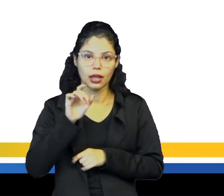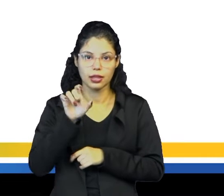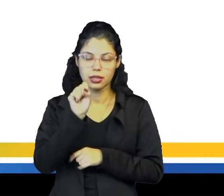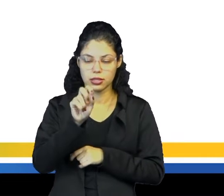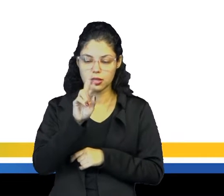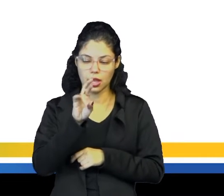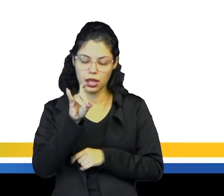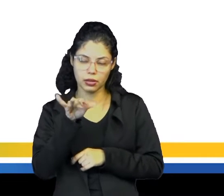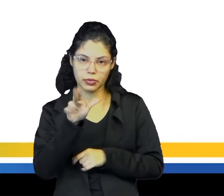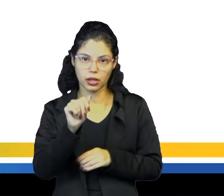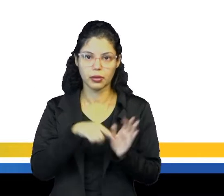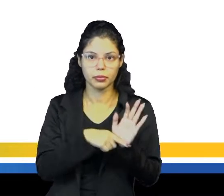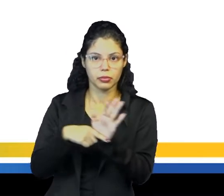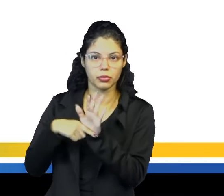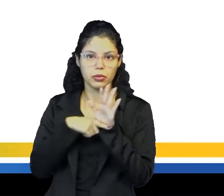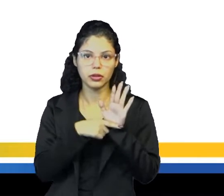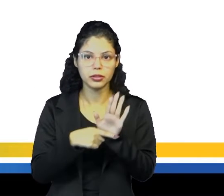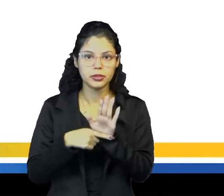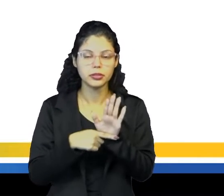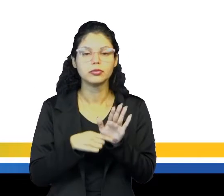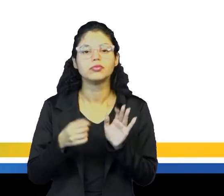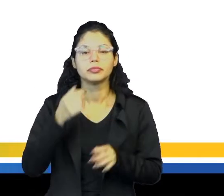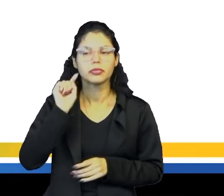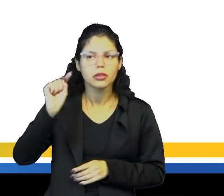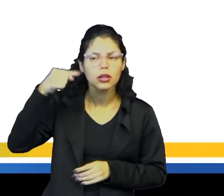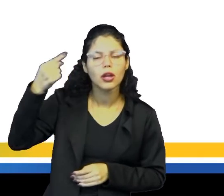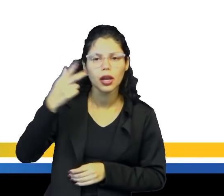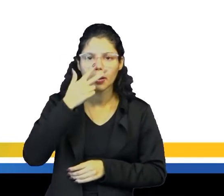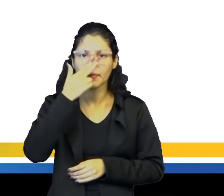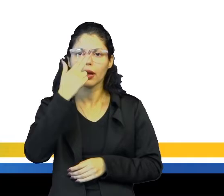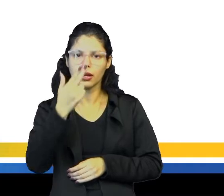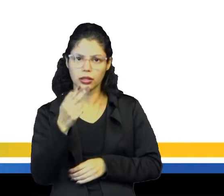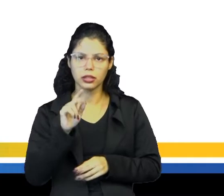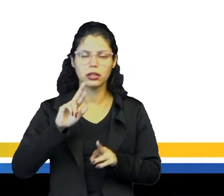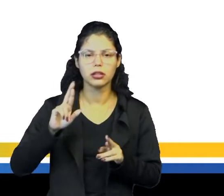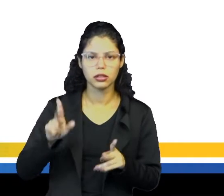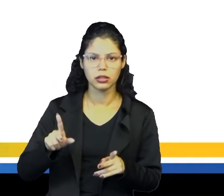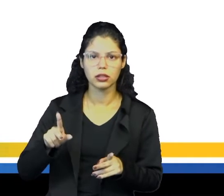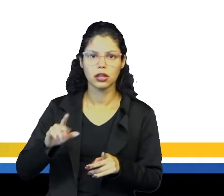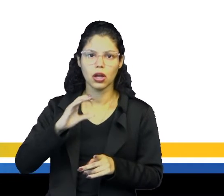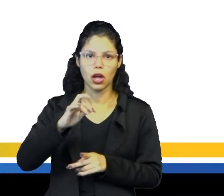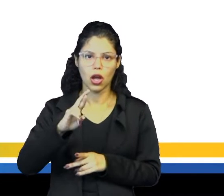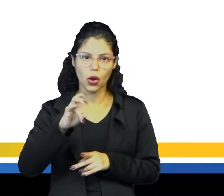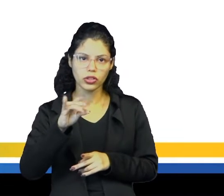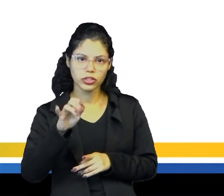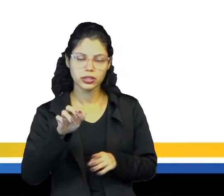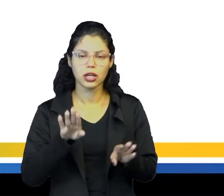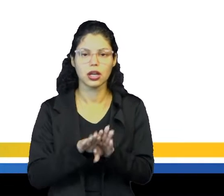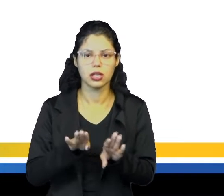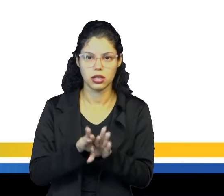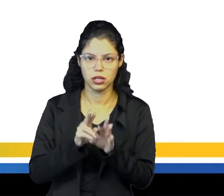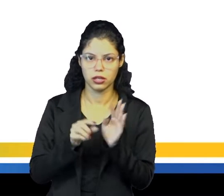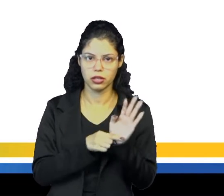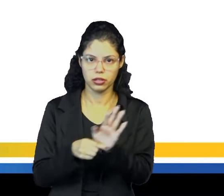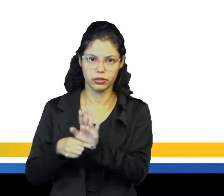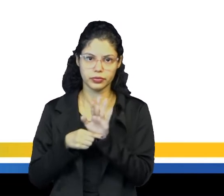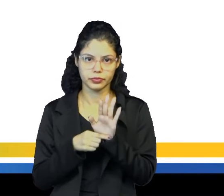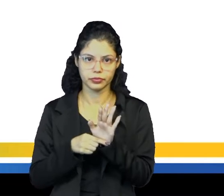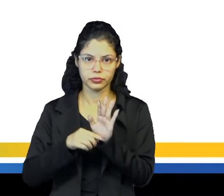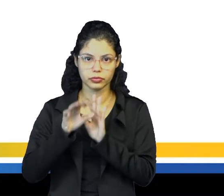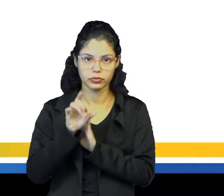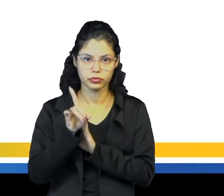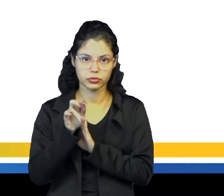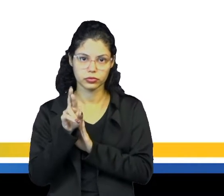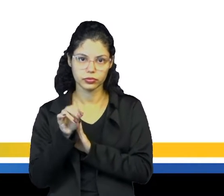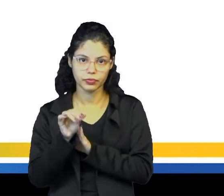mais antigas, mostram representações daquilo que parece ser códices, né? Códices, sugerindo, né, que os códices